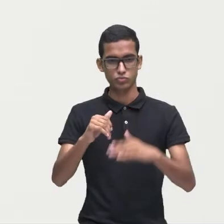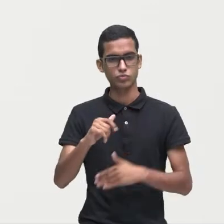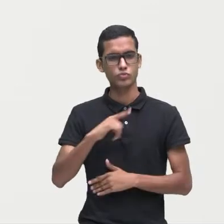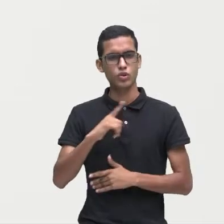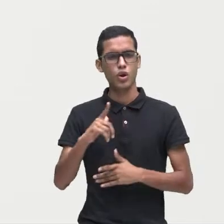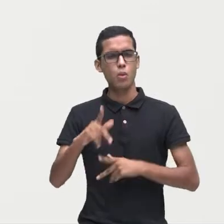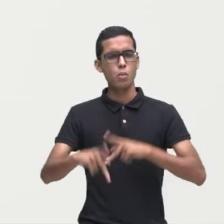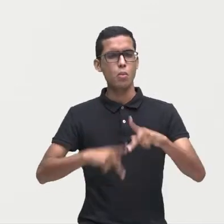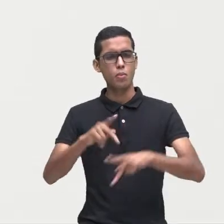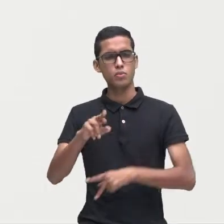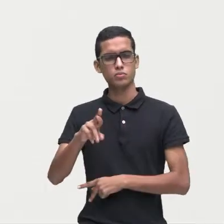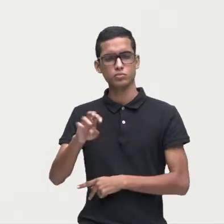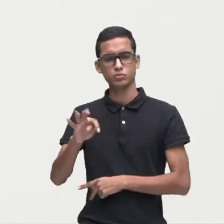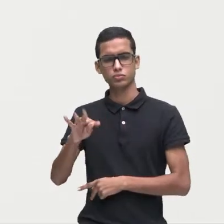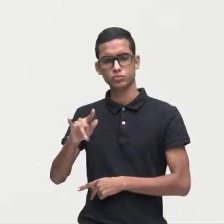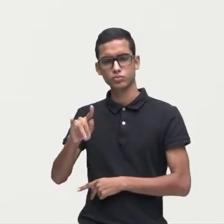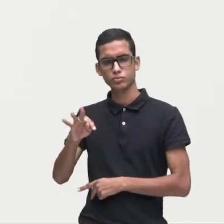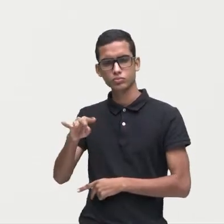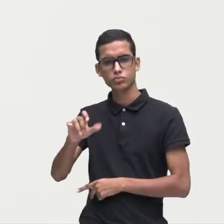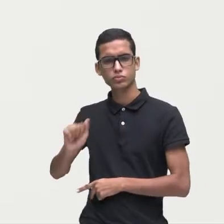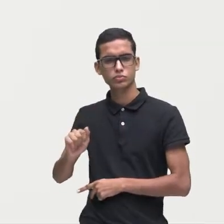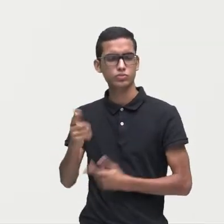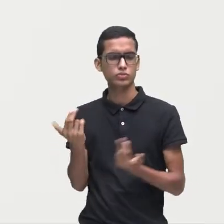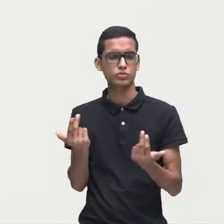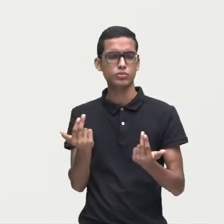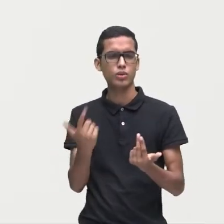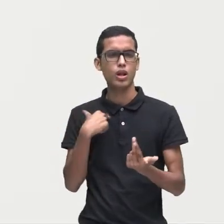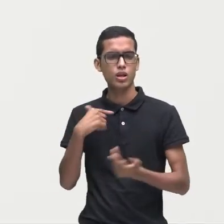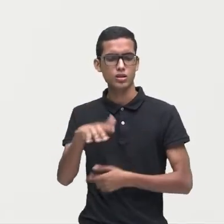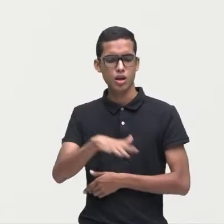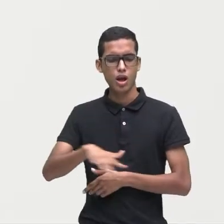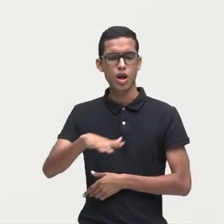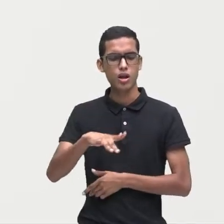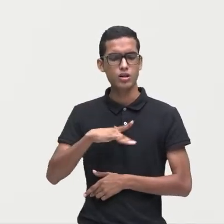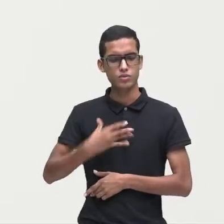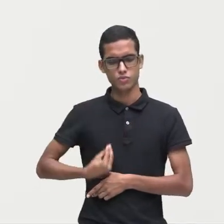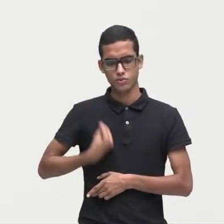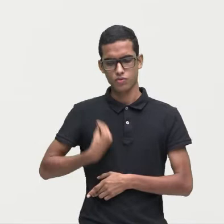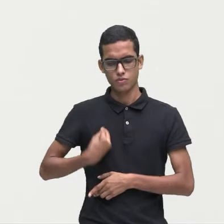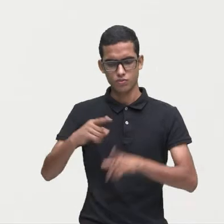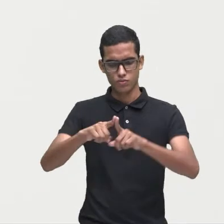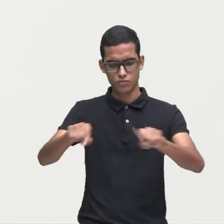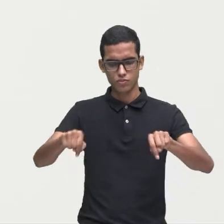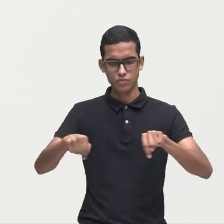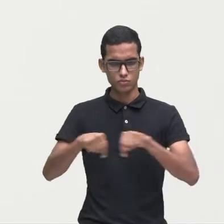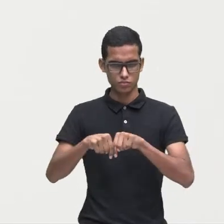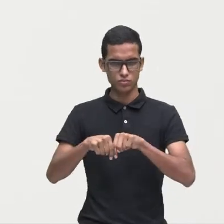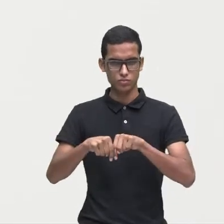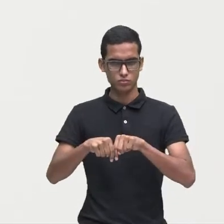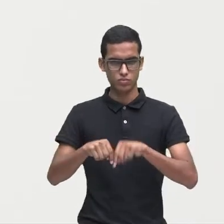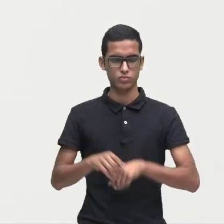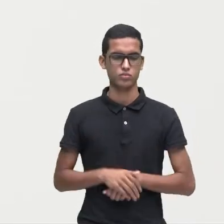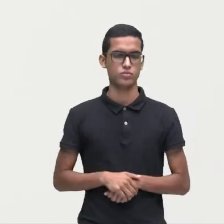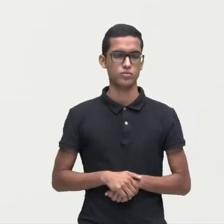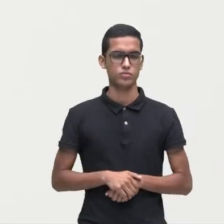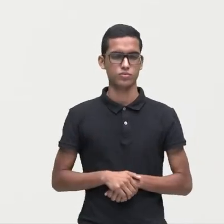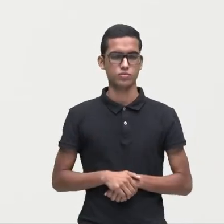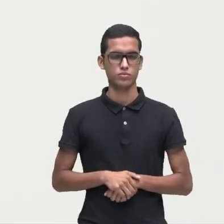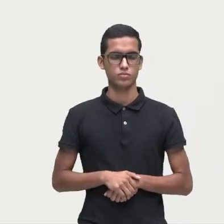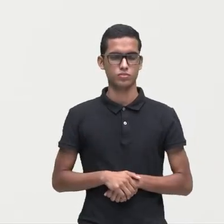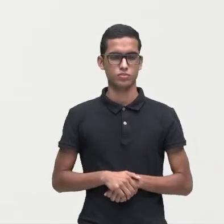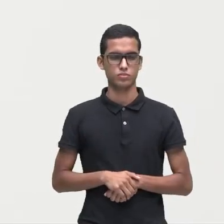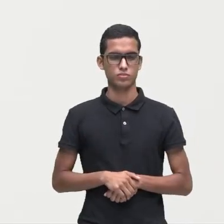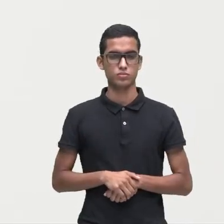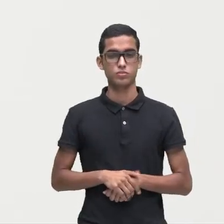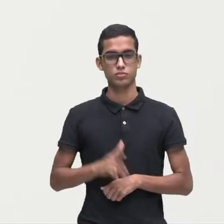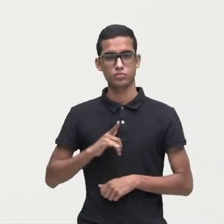relativa é igual à densidade demográfica. Vem comigo, ó. Segundo o IBGE, em